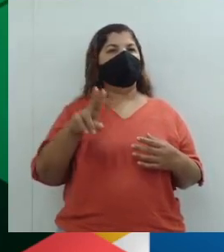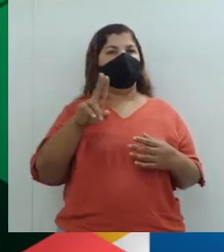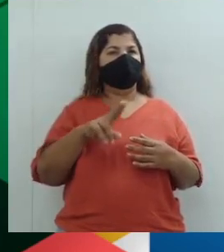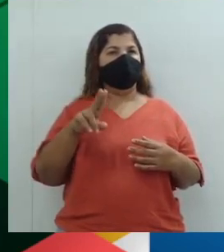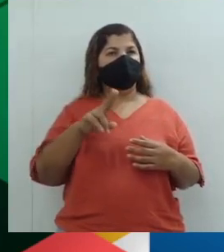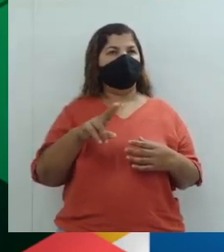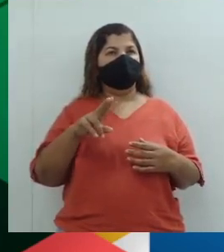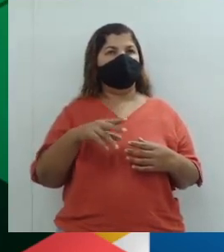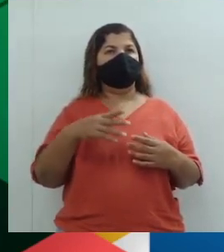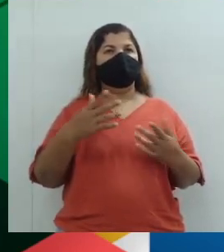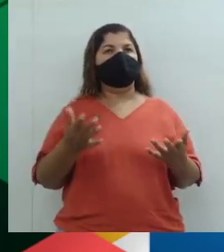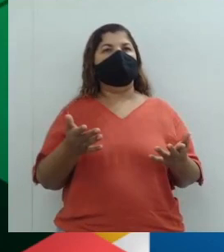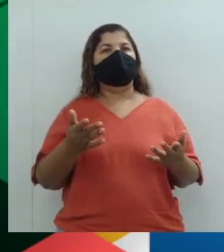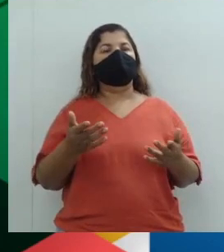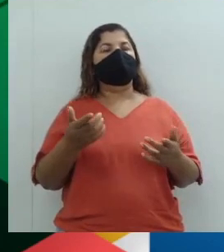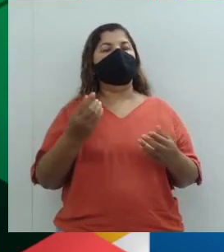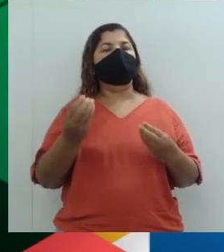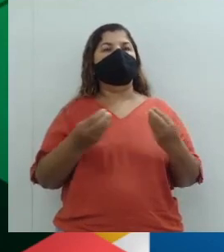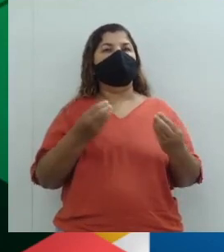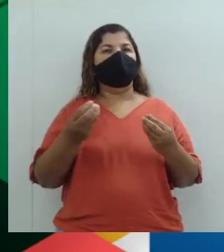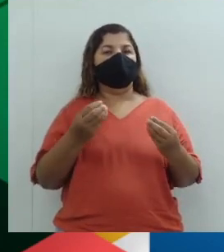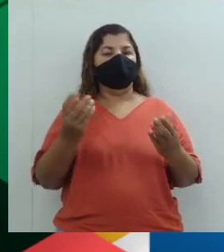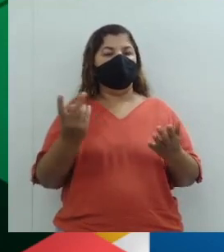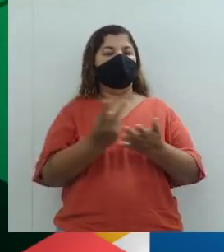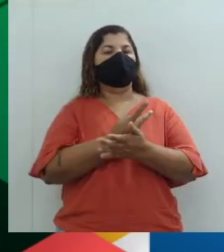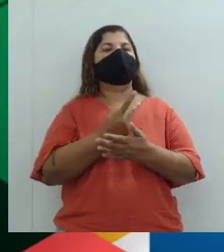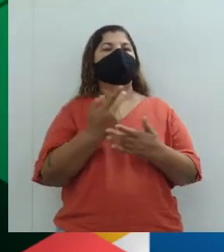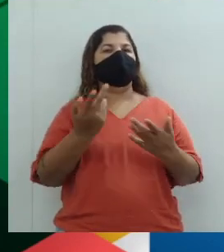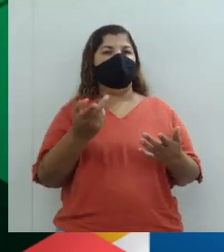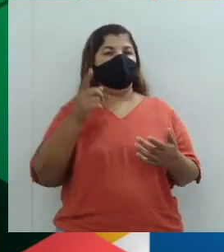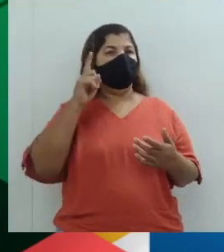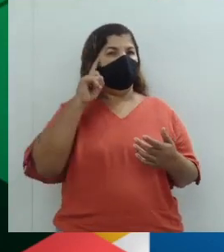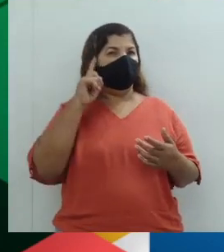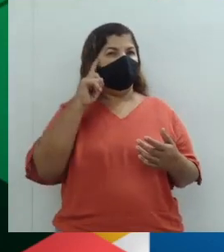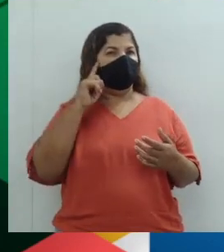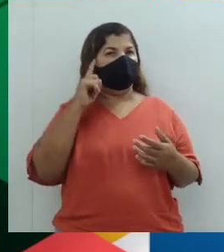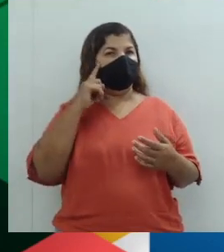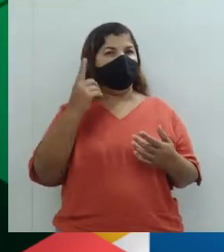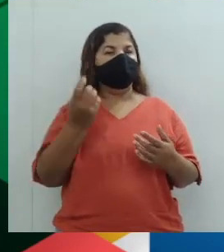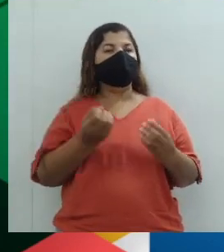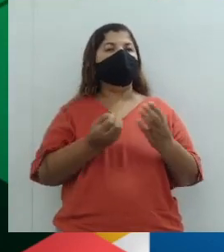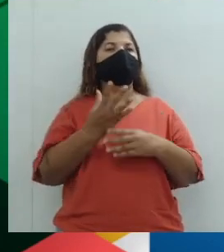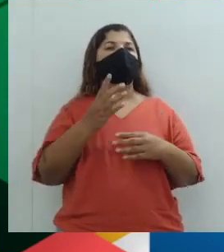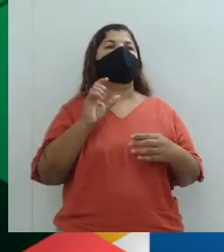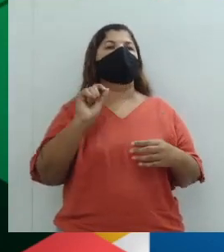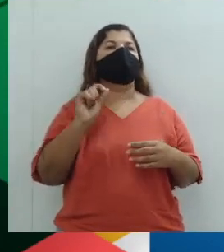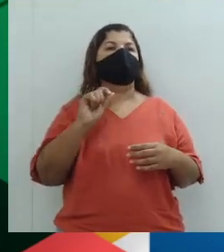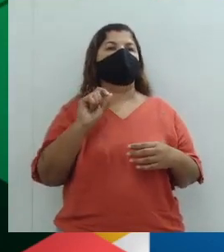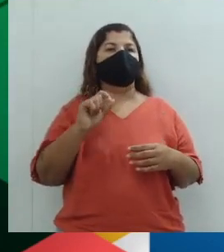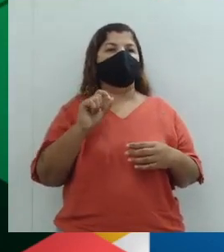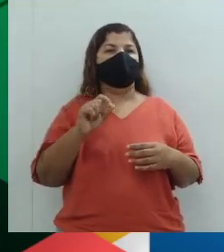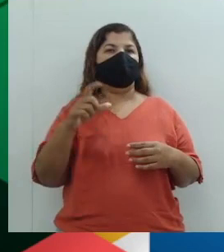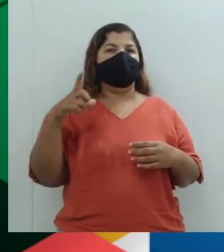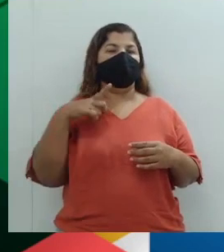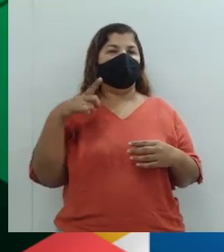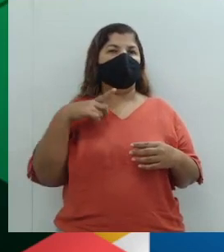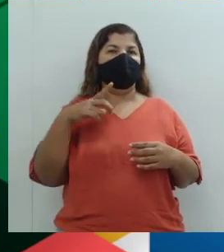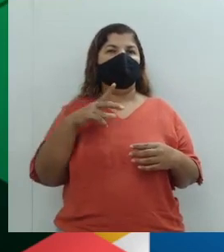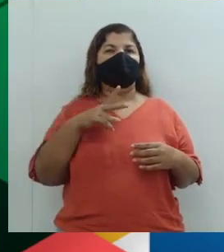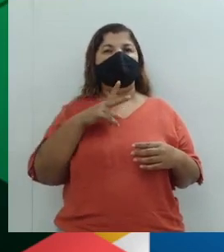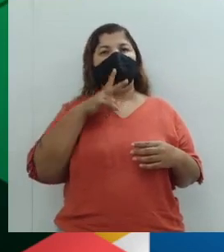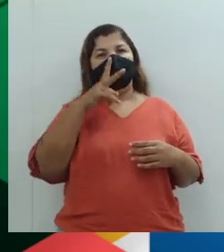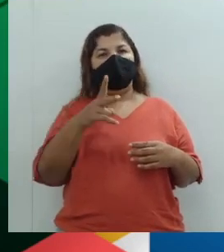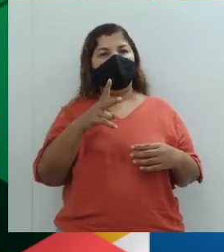reação. Situações de ação e reação são muito comuns em nosso cotidiano. Ocorrem sempre que temos forças